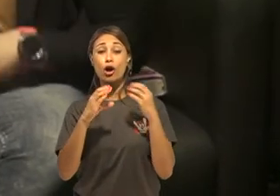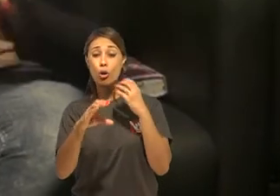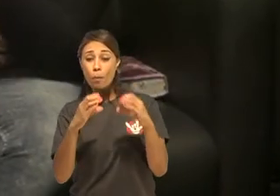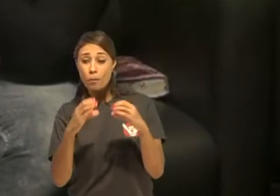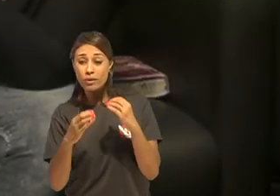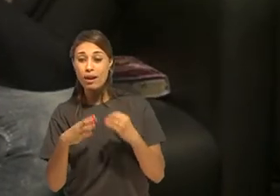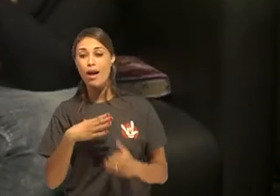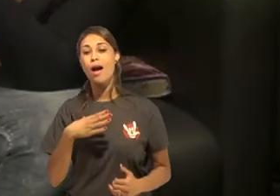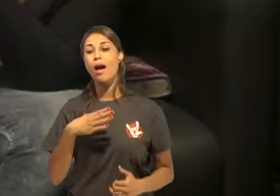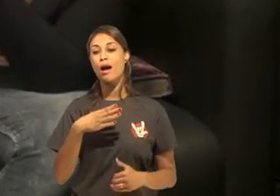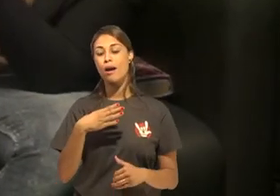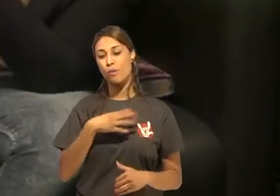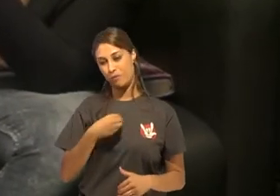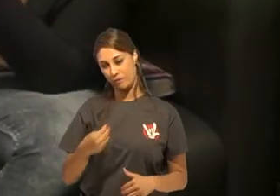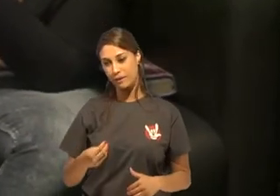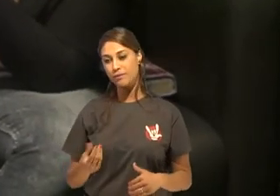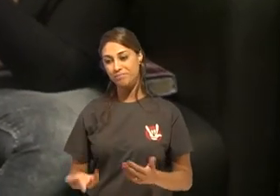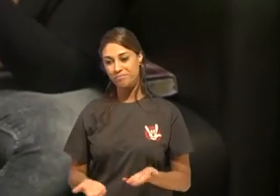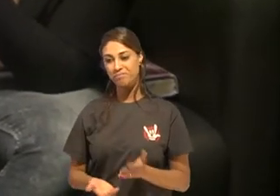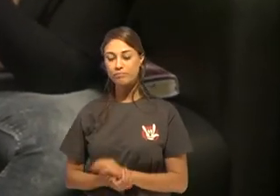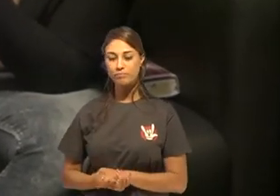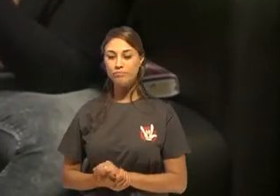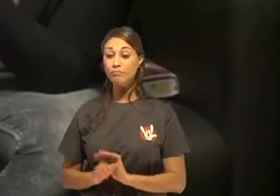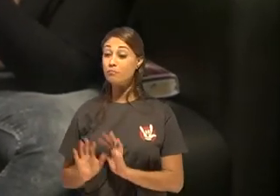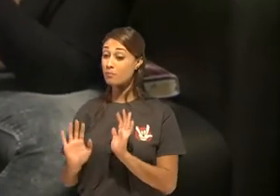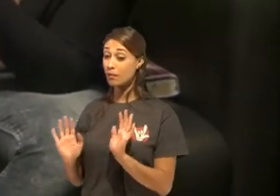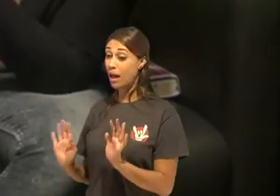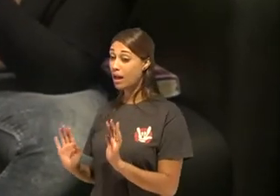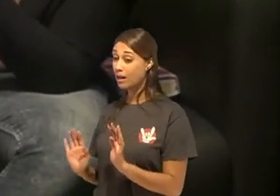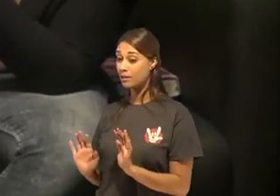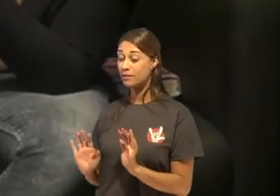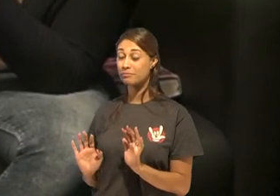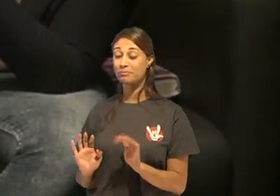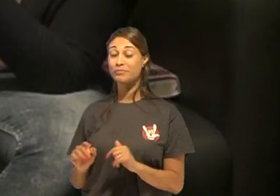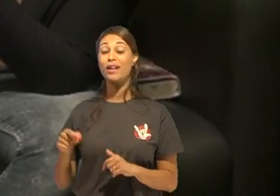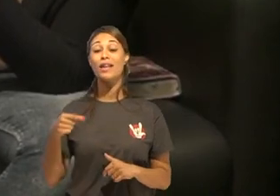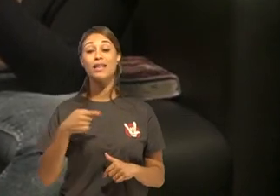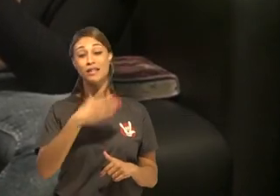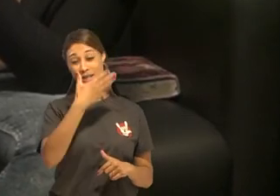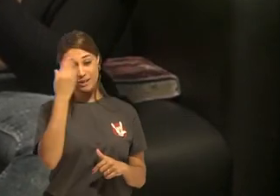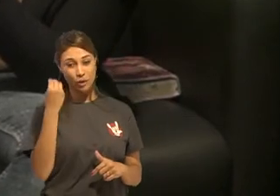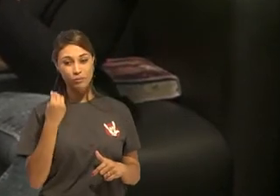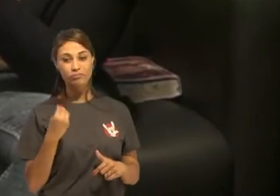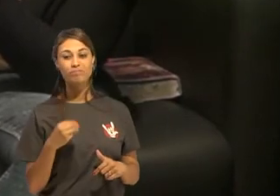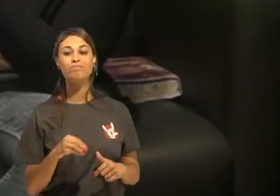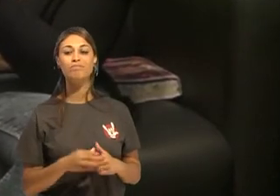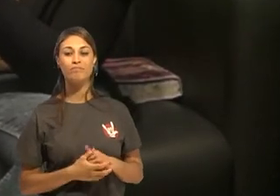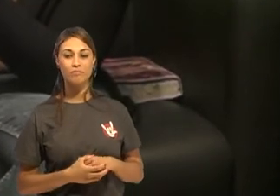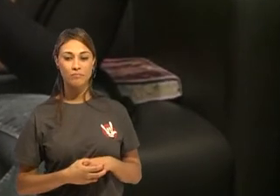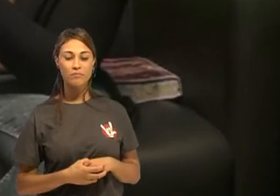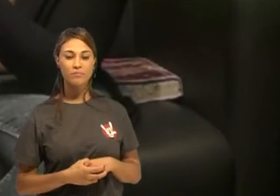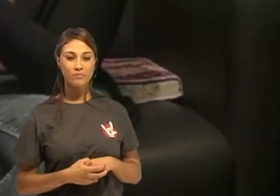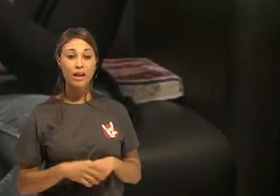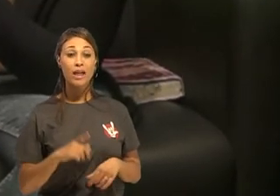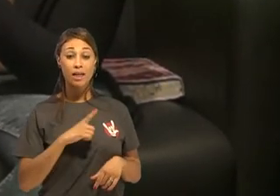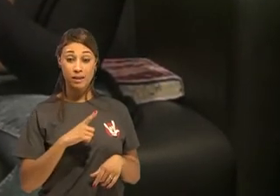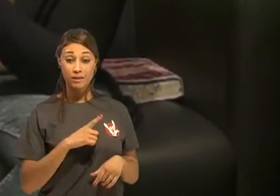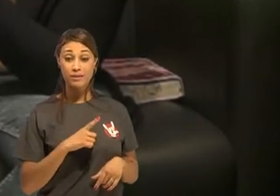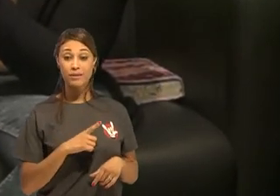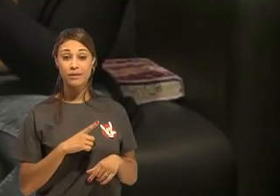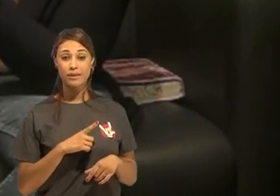parte. Ah, conta aí a parte. De quando os jovens, alguns chegaram, aí viram no quarto que estavam. Ah, o quarto que eles iam ficar. Aí